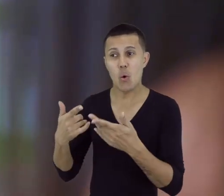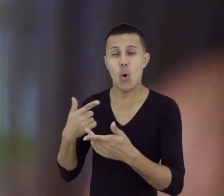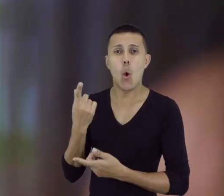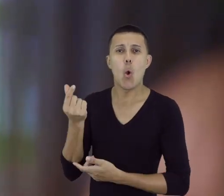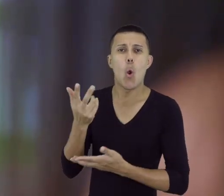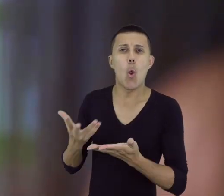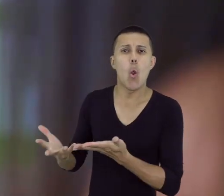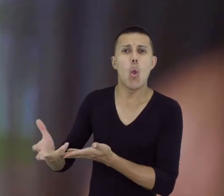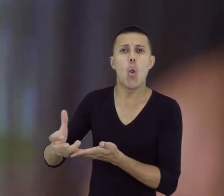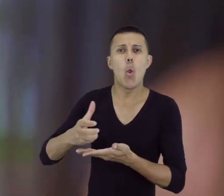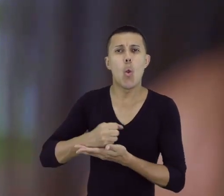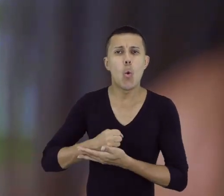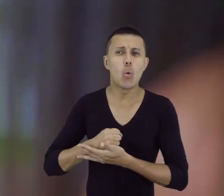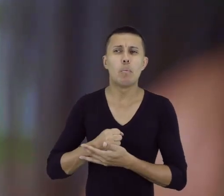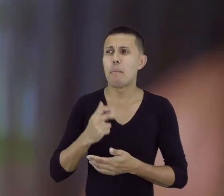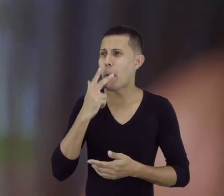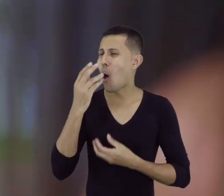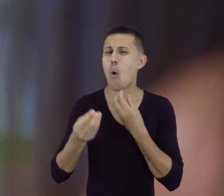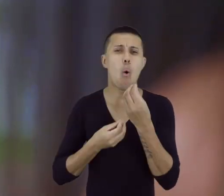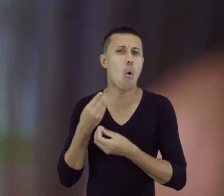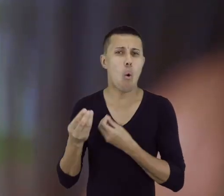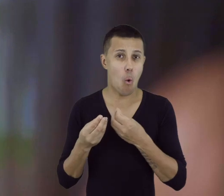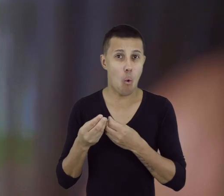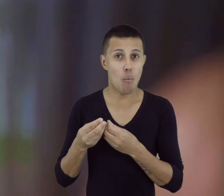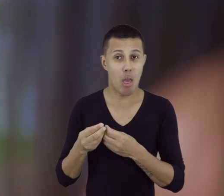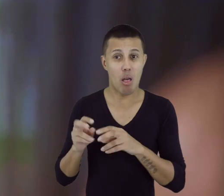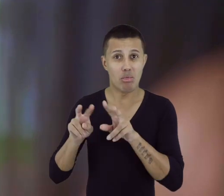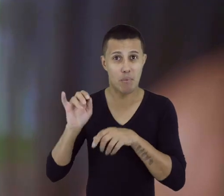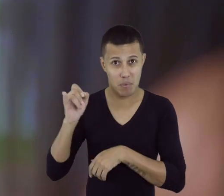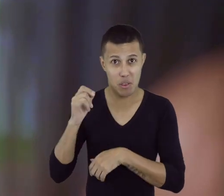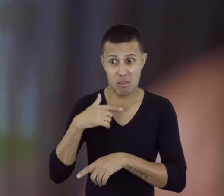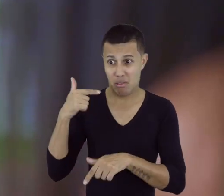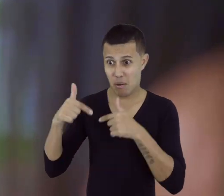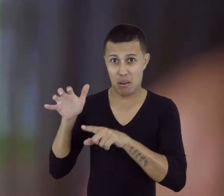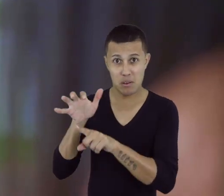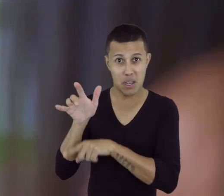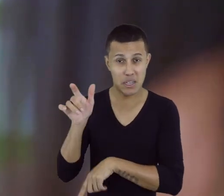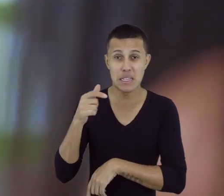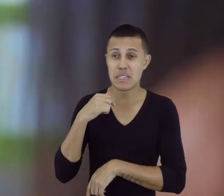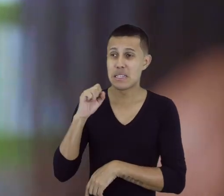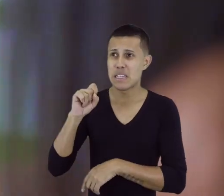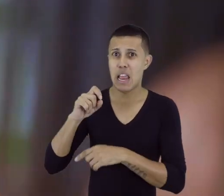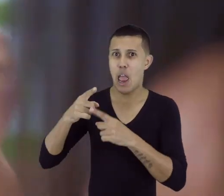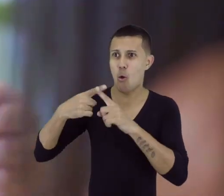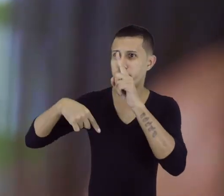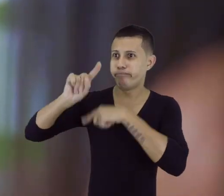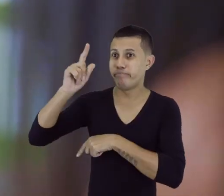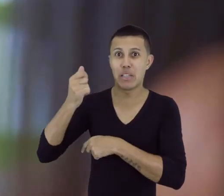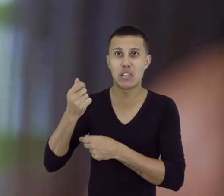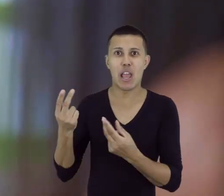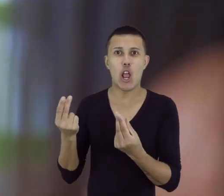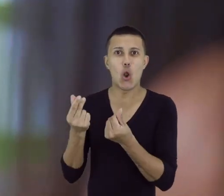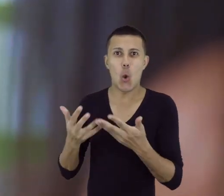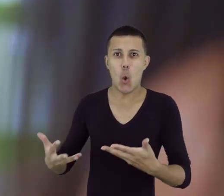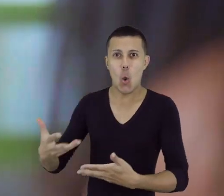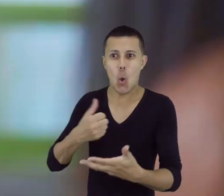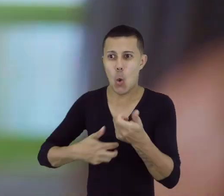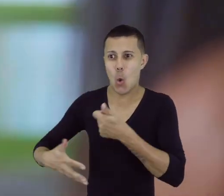lucro, mas o lucro é uma função, é um item muito importante se eu quero trabalhar impacto. Porque se eu quero chegar mais longe, eu preciso ser